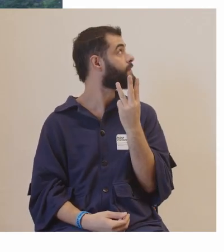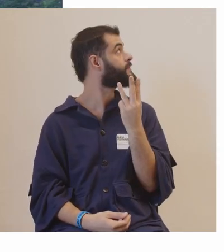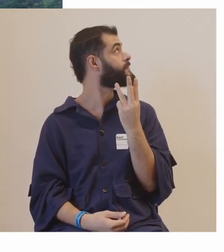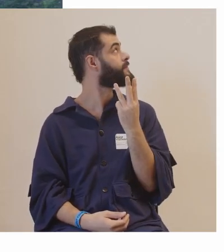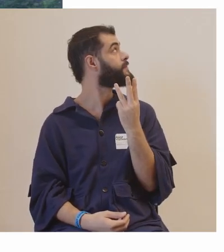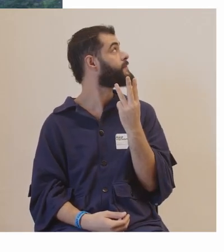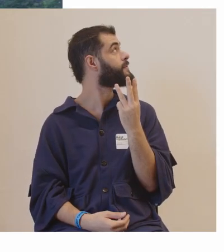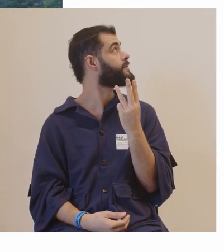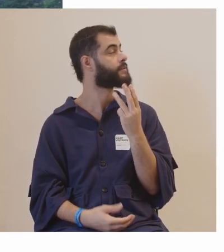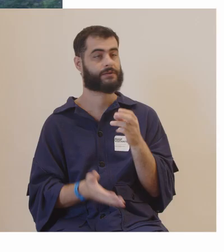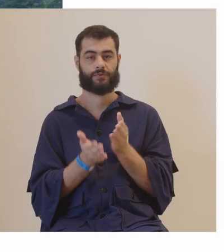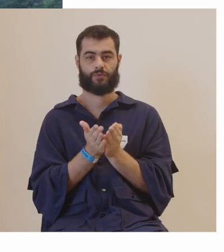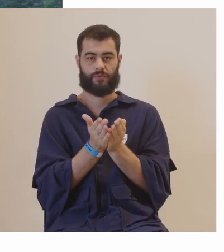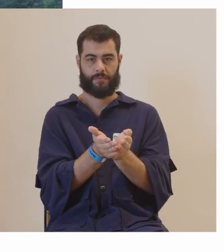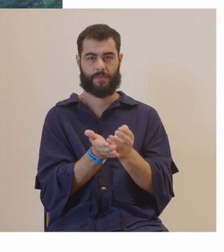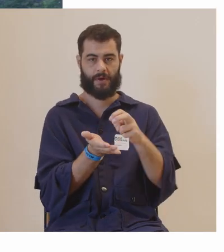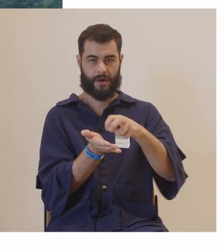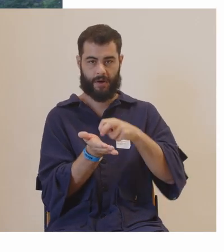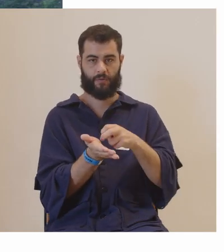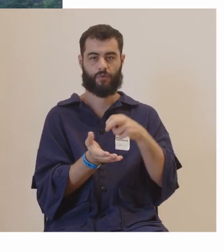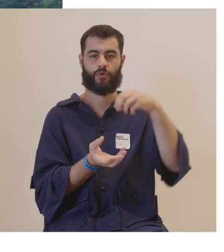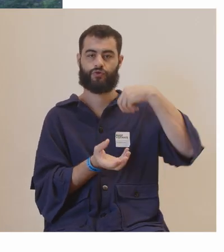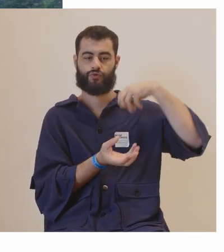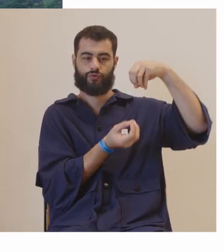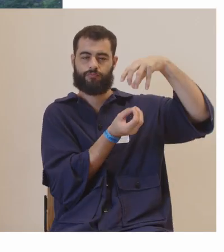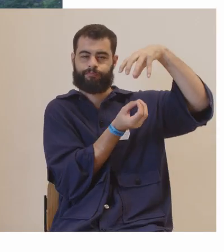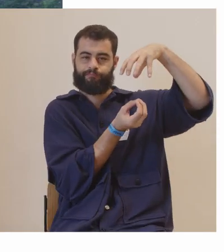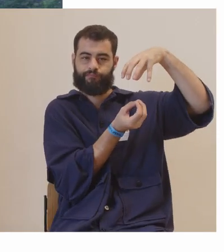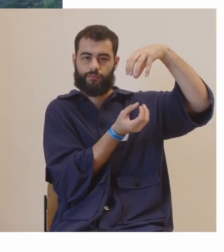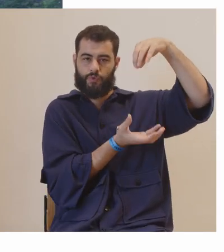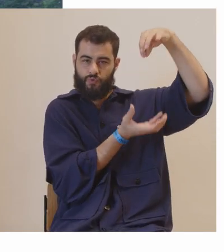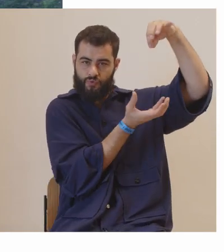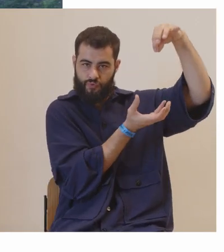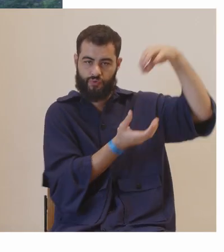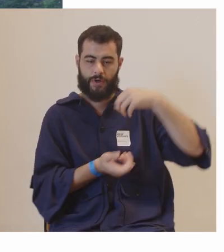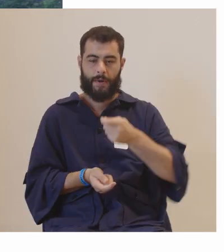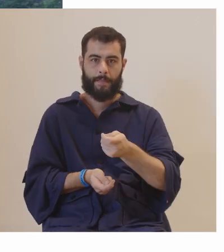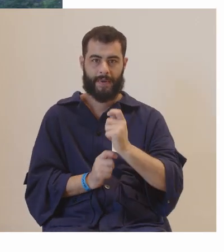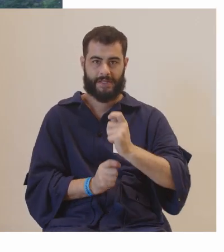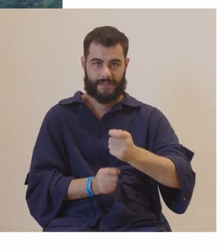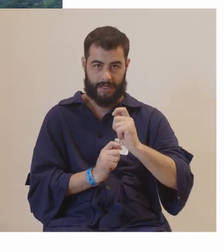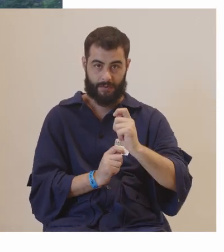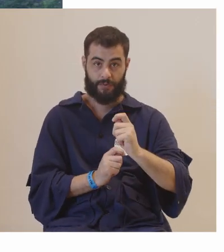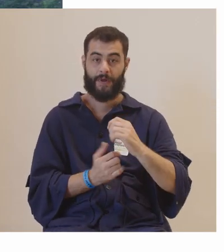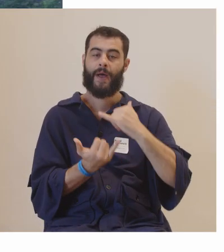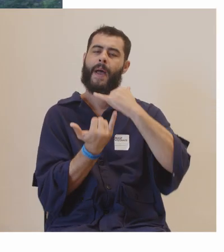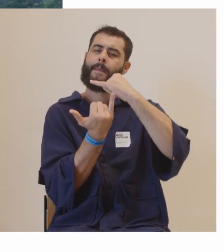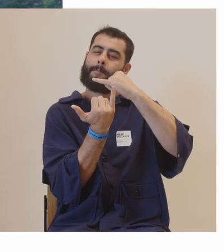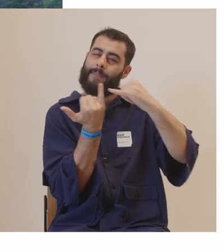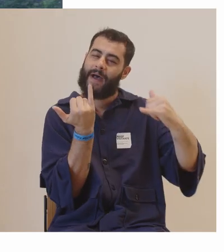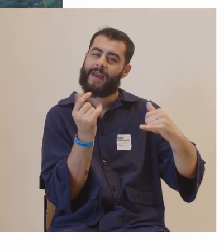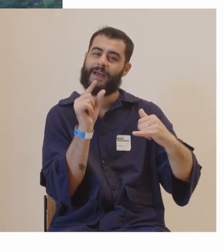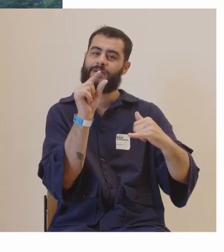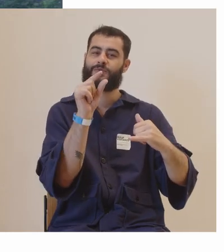né? Que lembra muito, obviamente, o que as meninas, né, as enteadas dele estão fazendo nessa cena, né? E